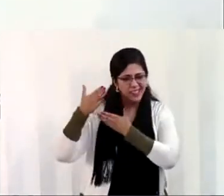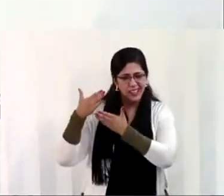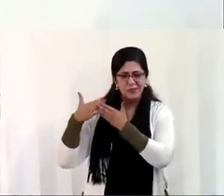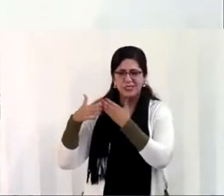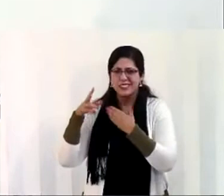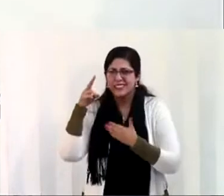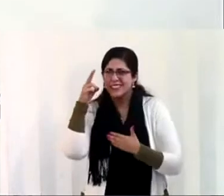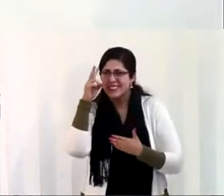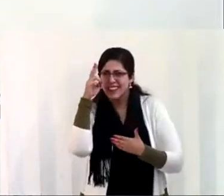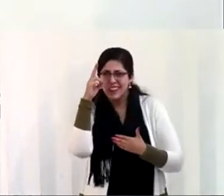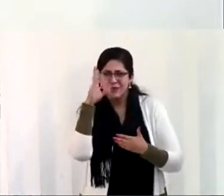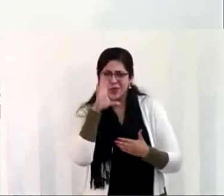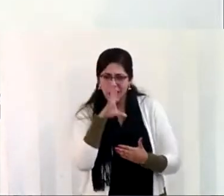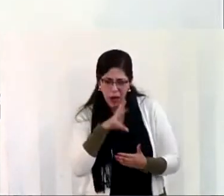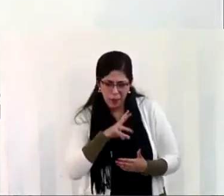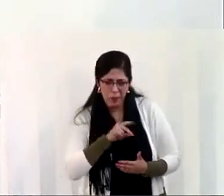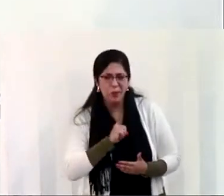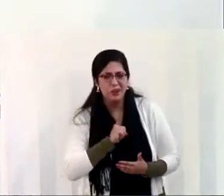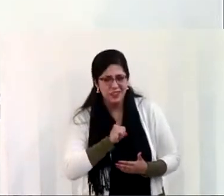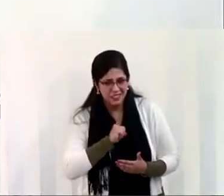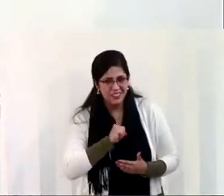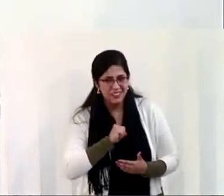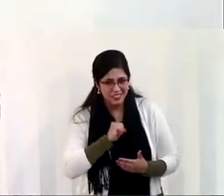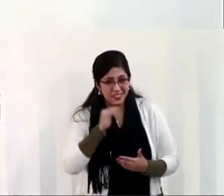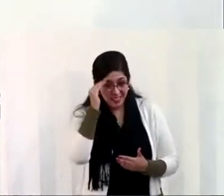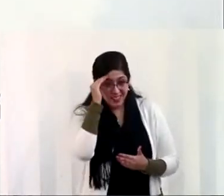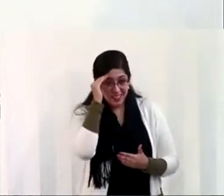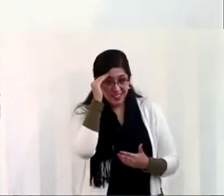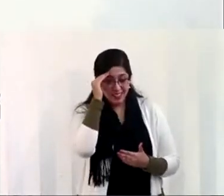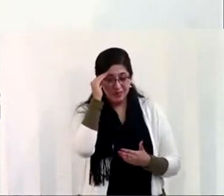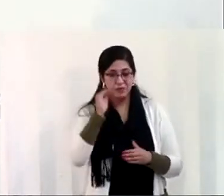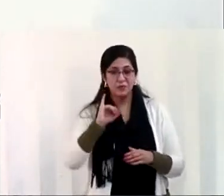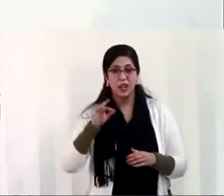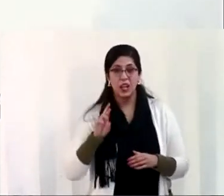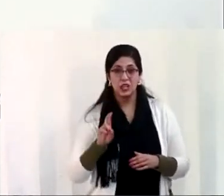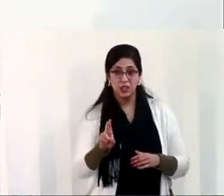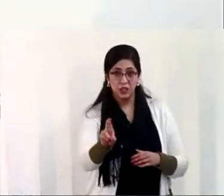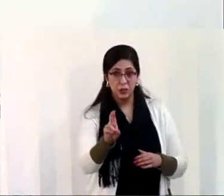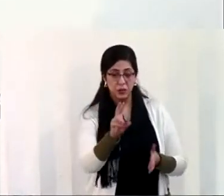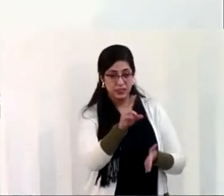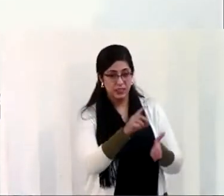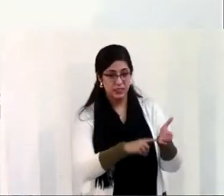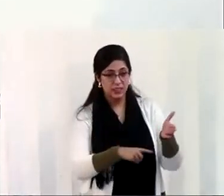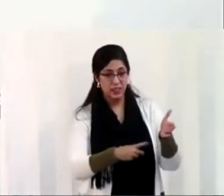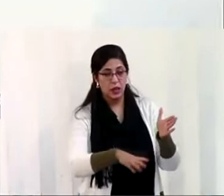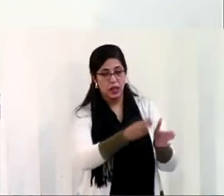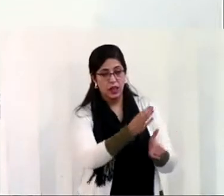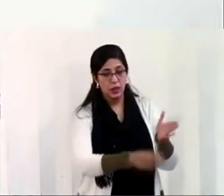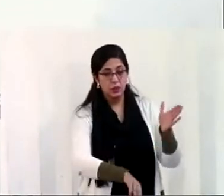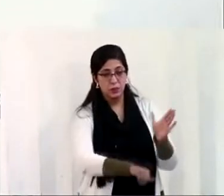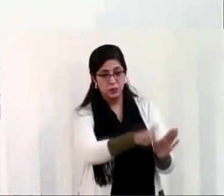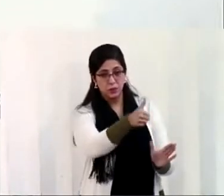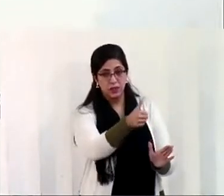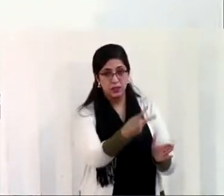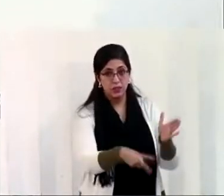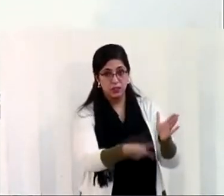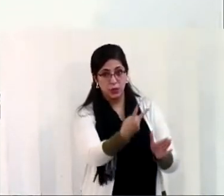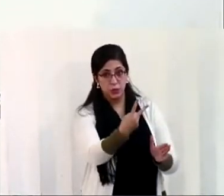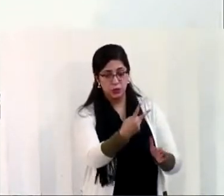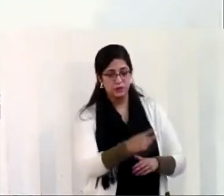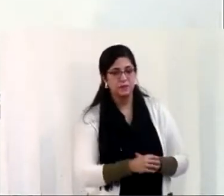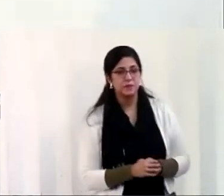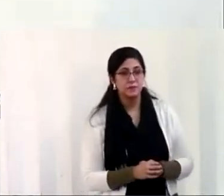Deus. Deus disse para Jeremias no versículo 1 e no versículo 2, vai e clama aos ouvidos de